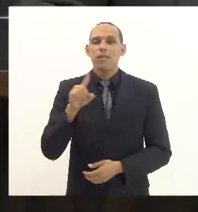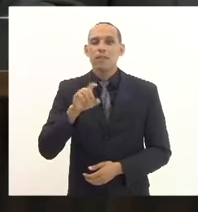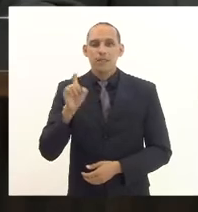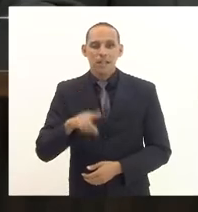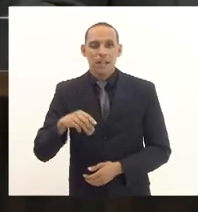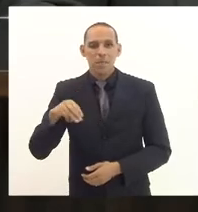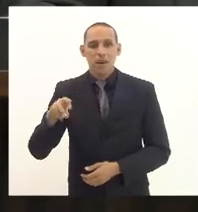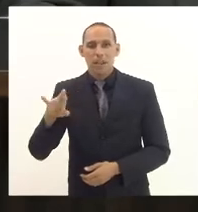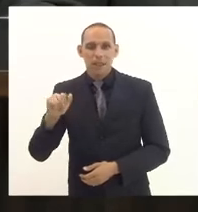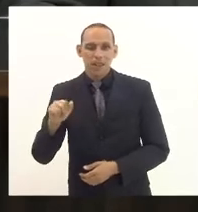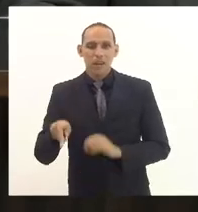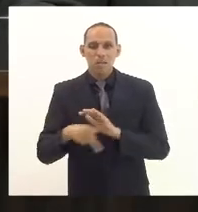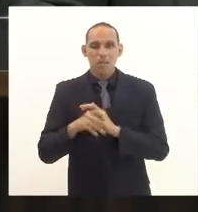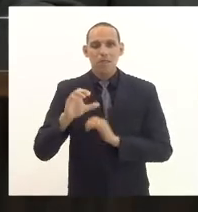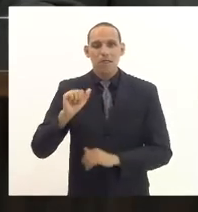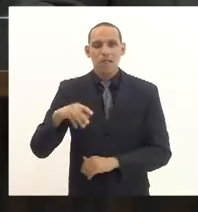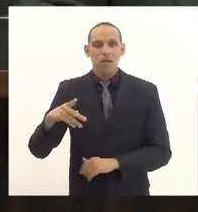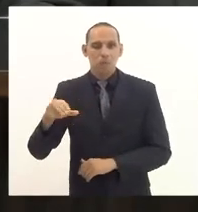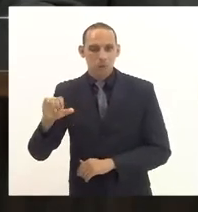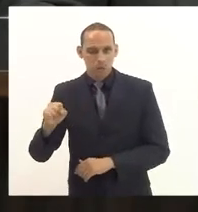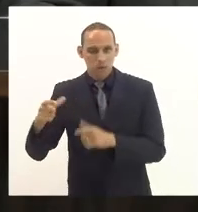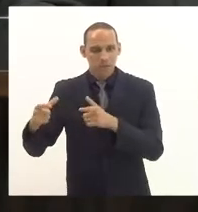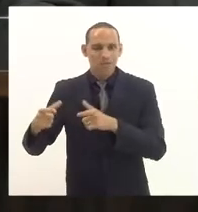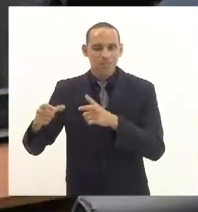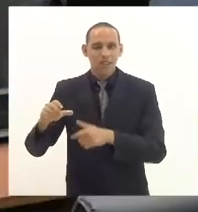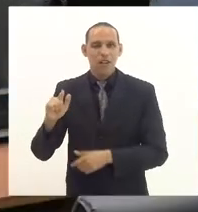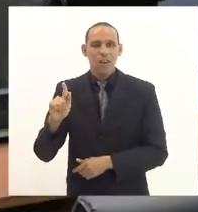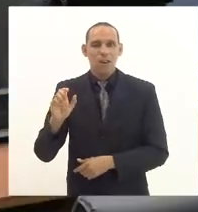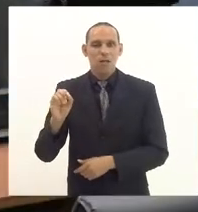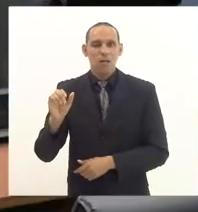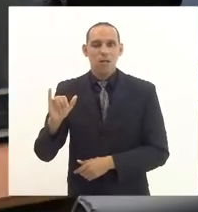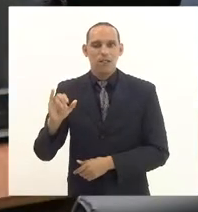dos Goitacazes.